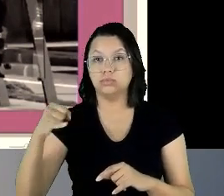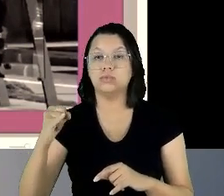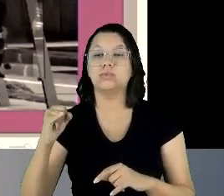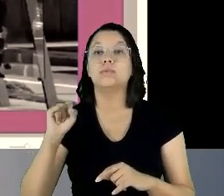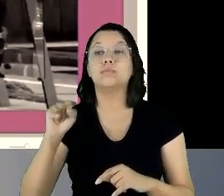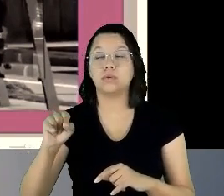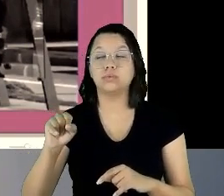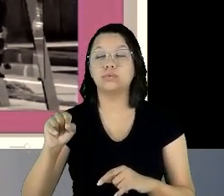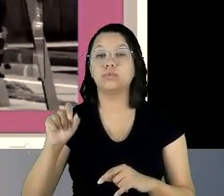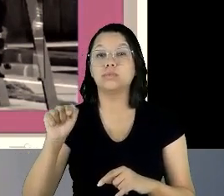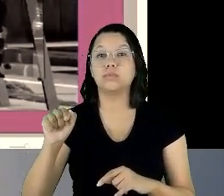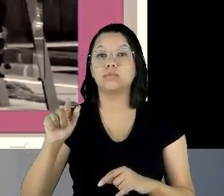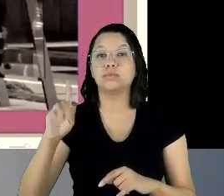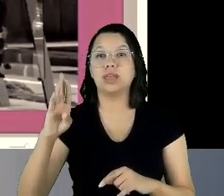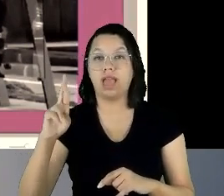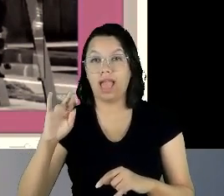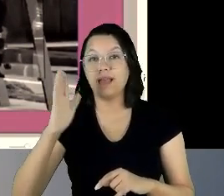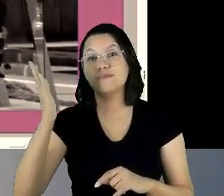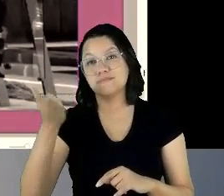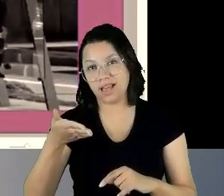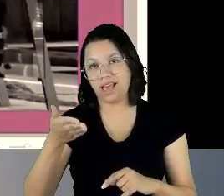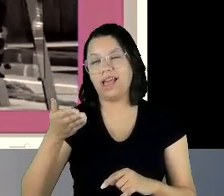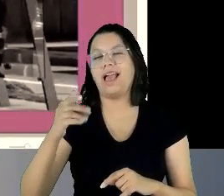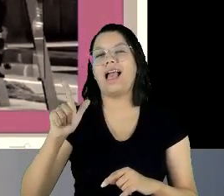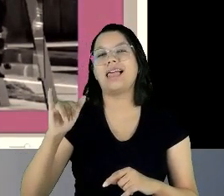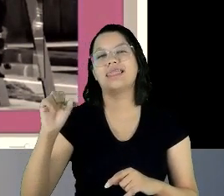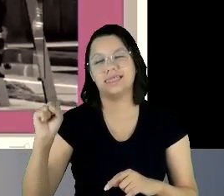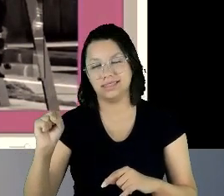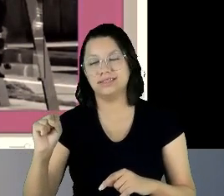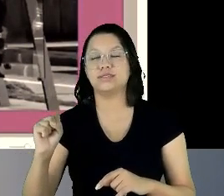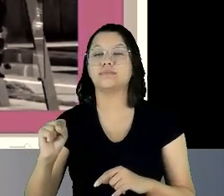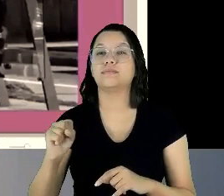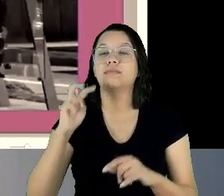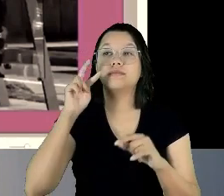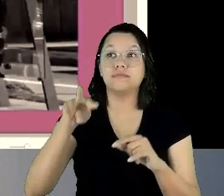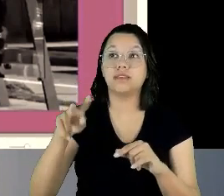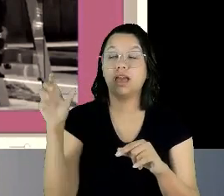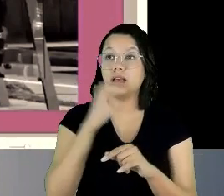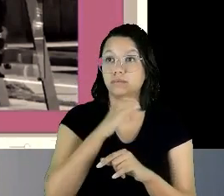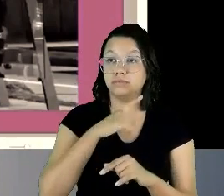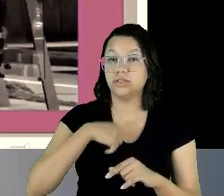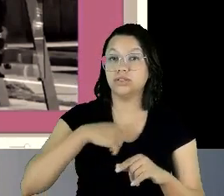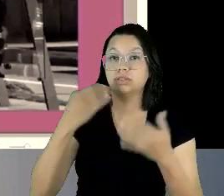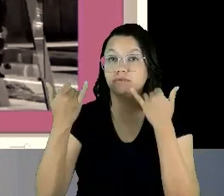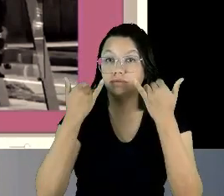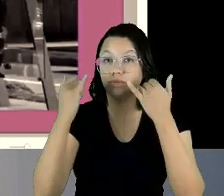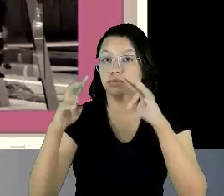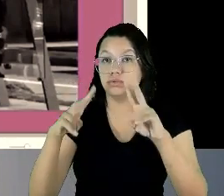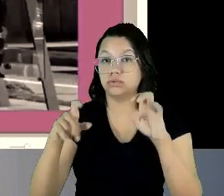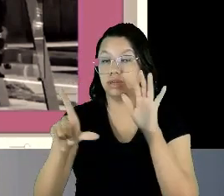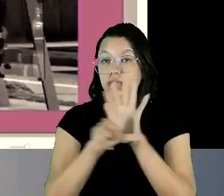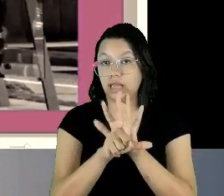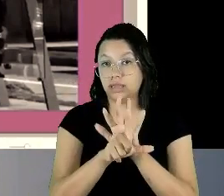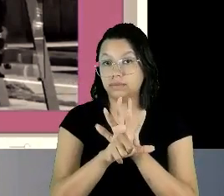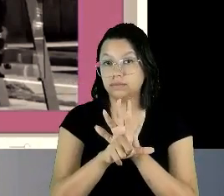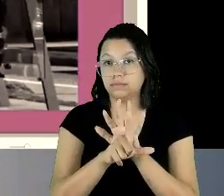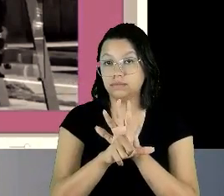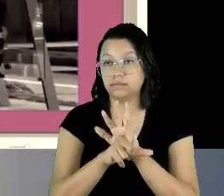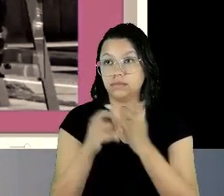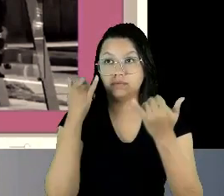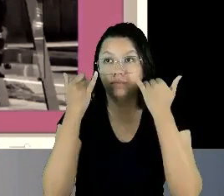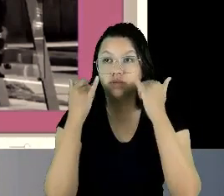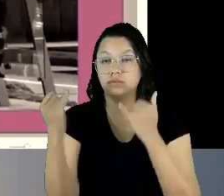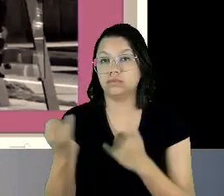trf3.jus.br/lis, e a gente tem, passando bem rapidamente, que tem na página, a gente tem informações sobre a lei,